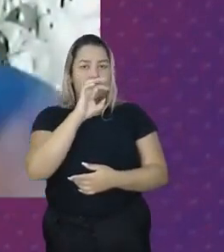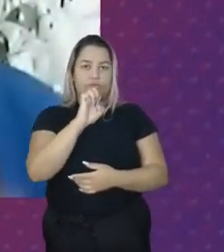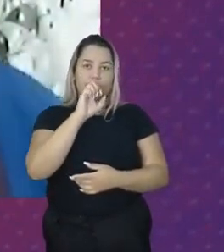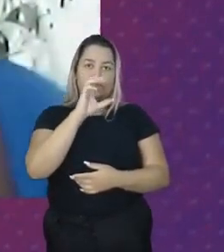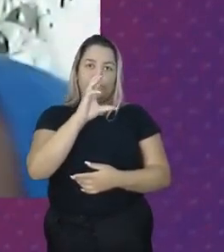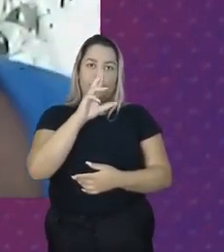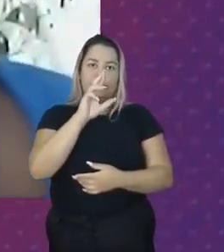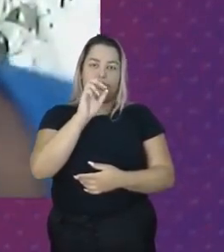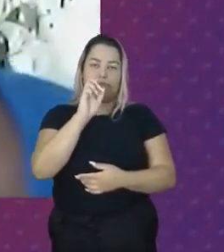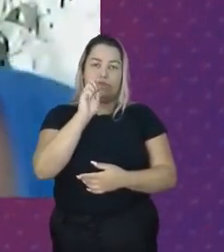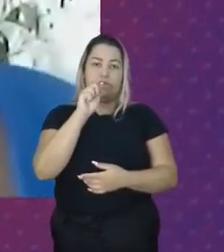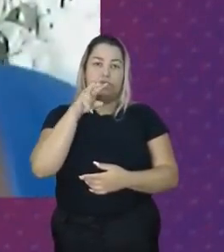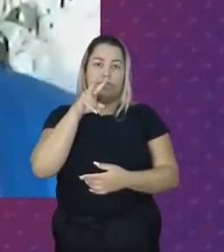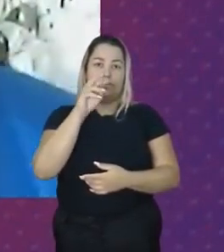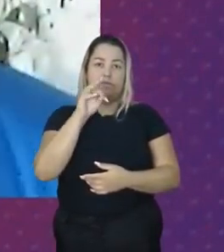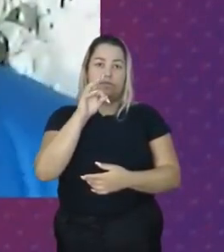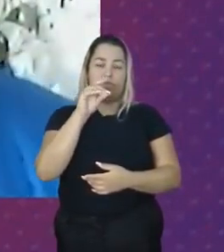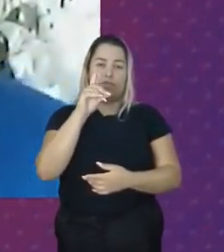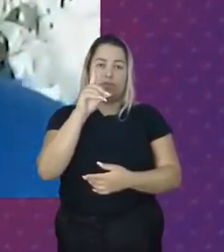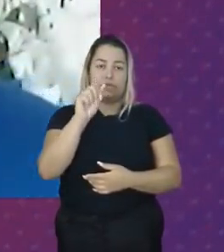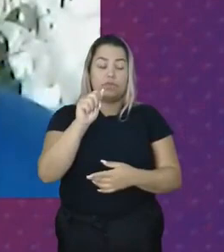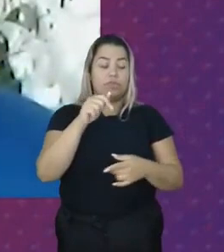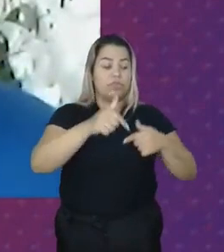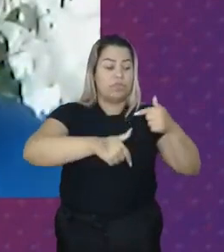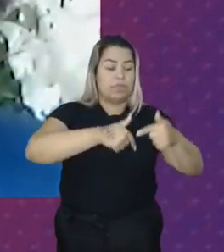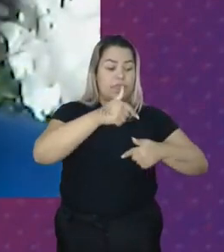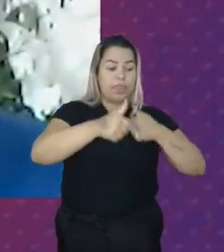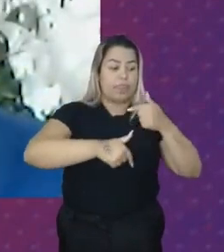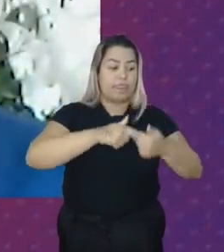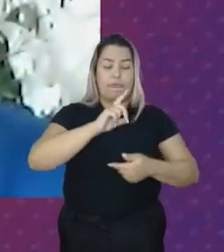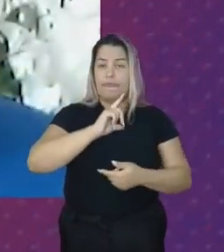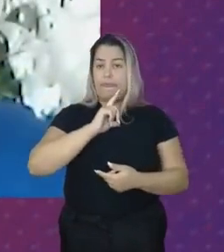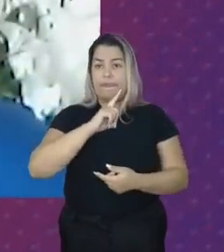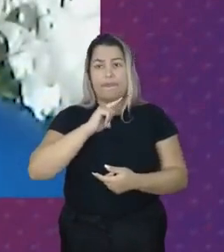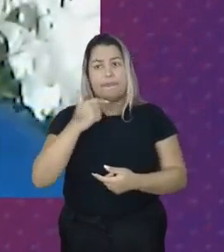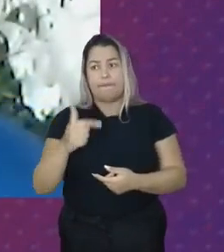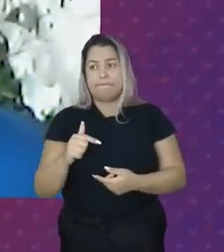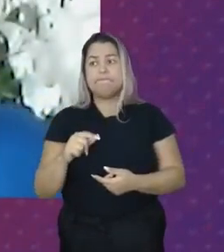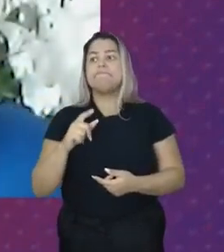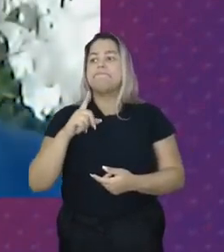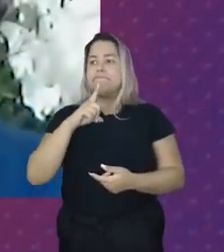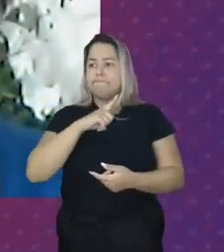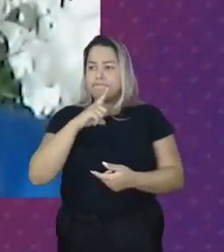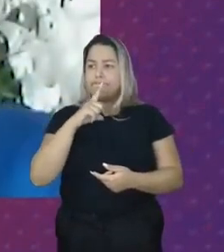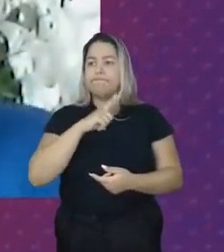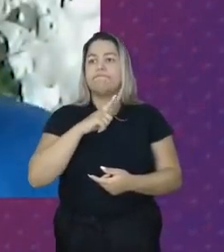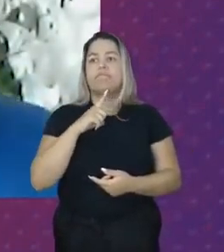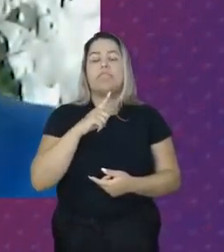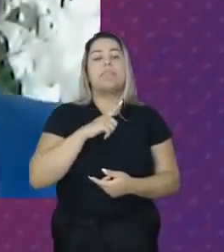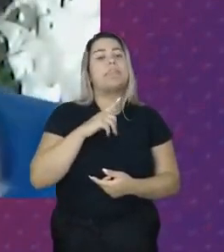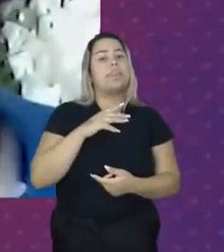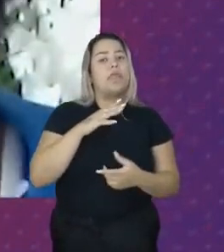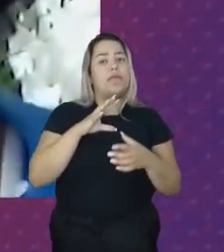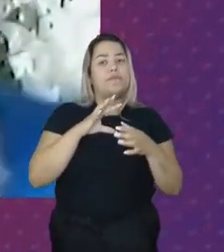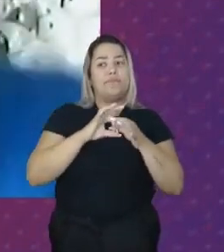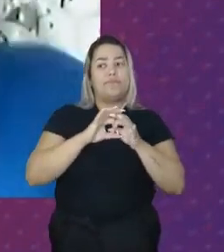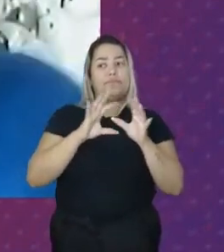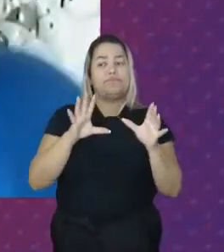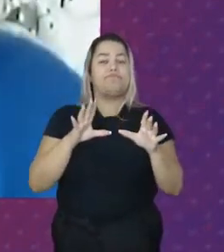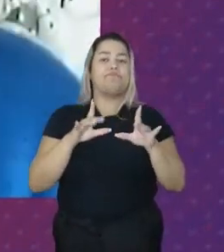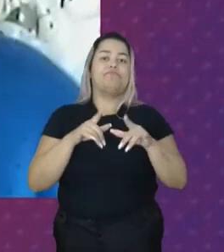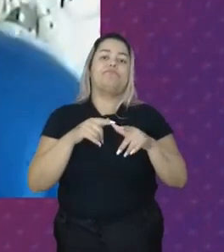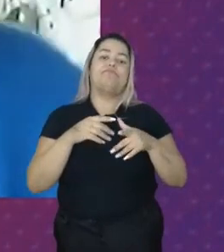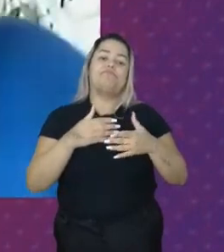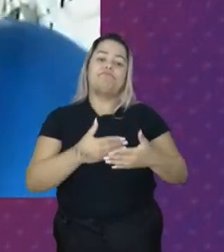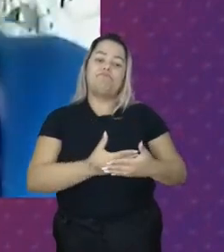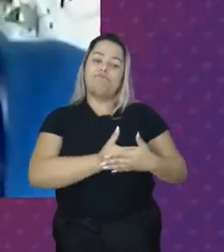né, achava que essas trabalhadoras não deveriam ter. Não, elas têm que ter licença maternidade, ela tem que ter